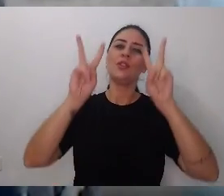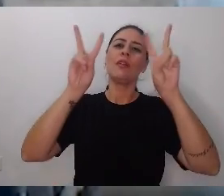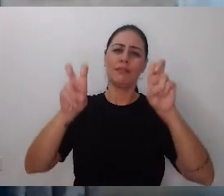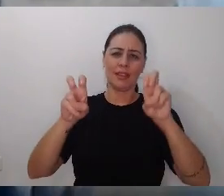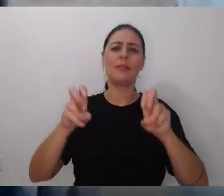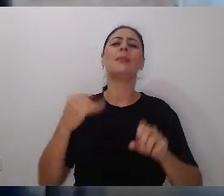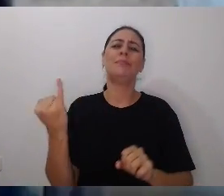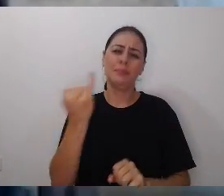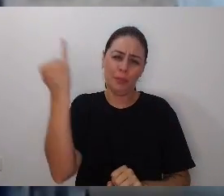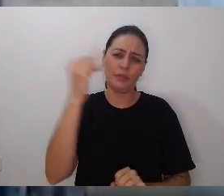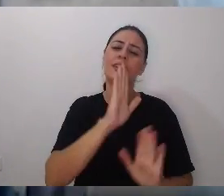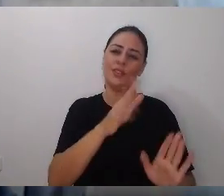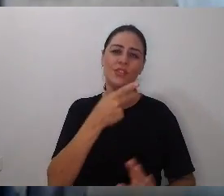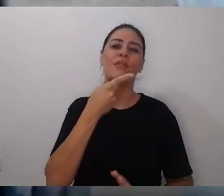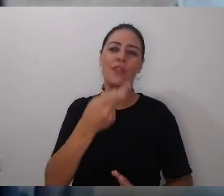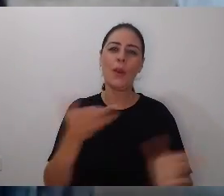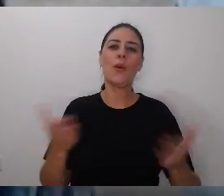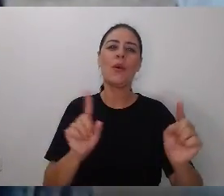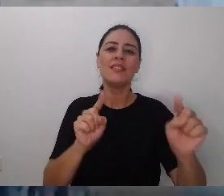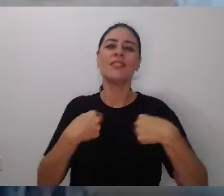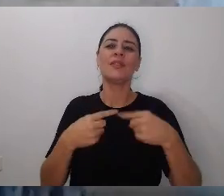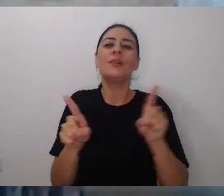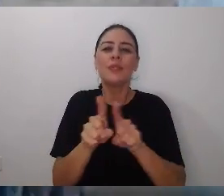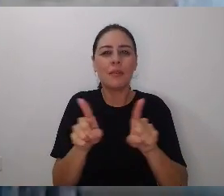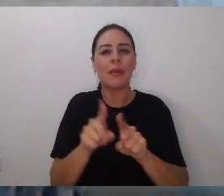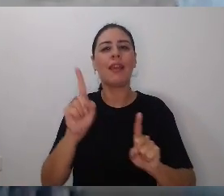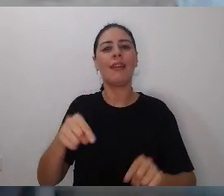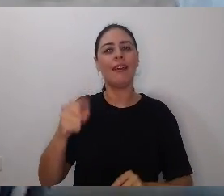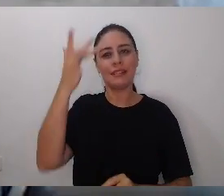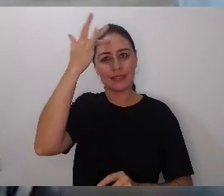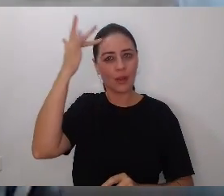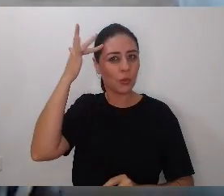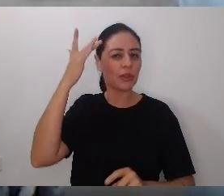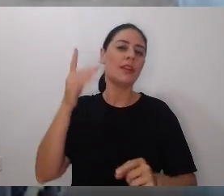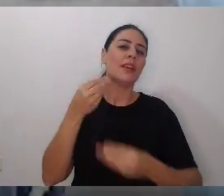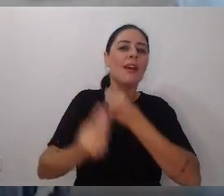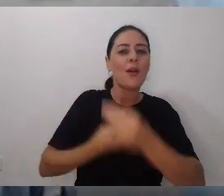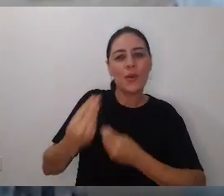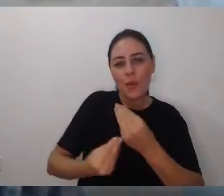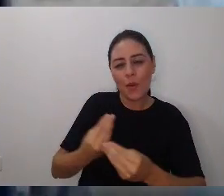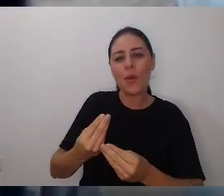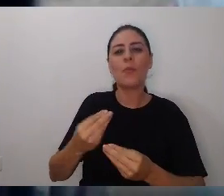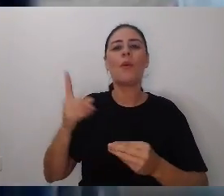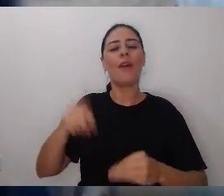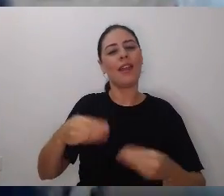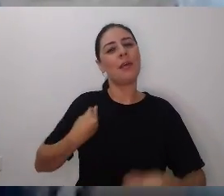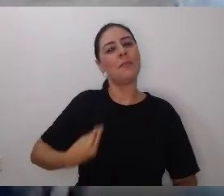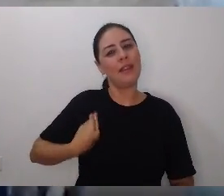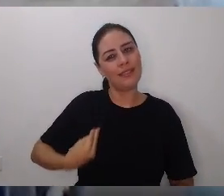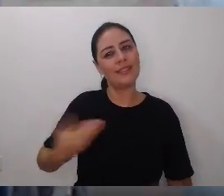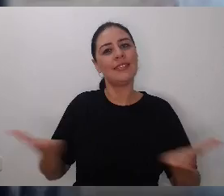tema que, como já foi falado, é tão relevante e desafiador nesse momento, né, falar sobre saúde mental.